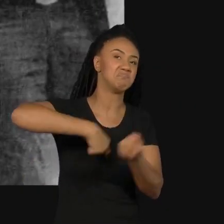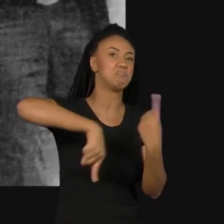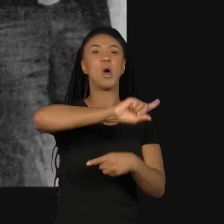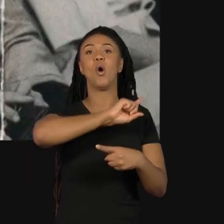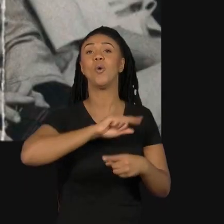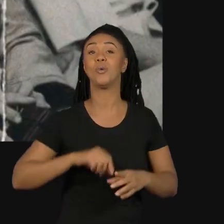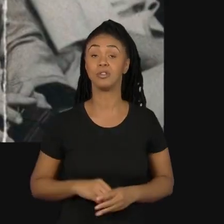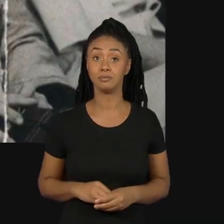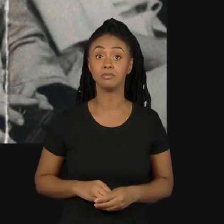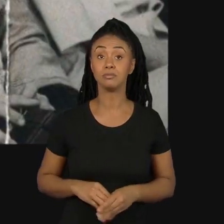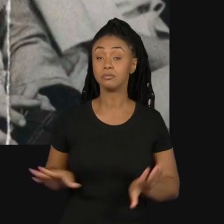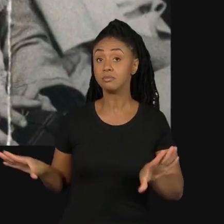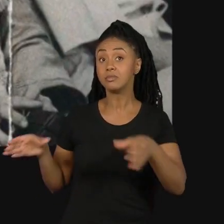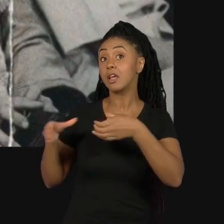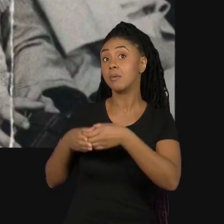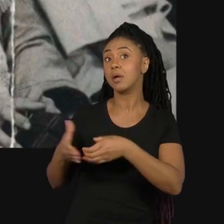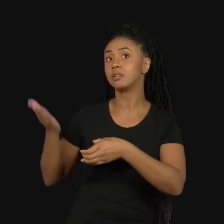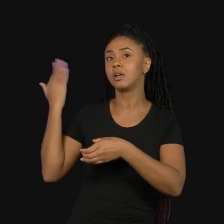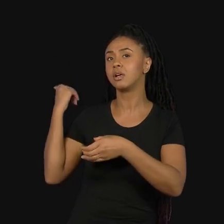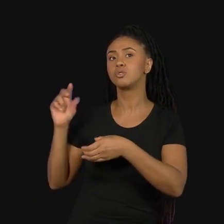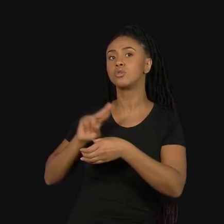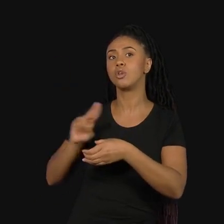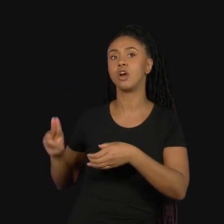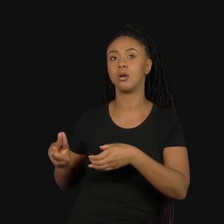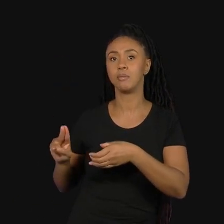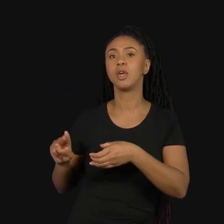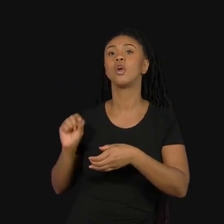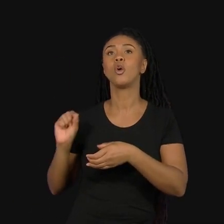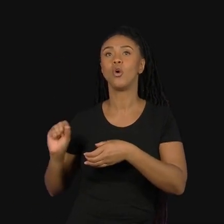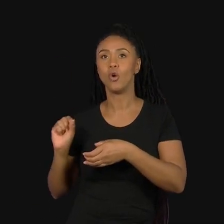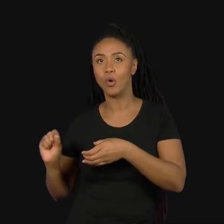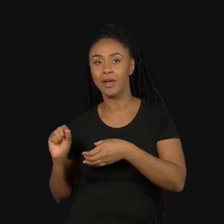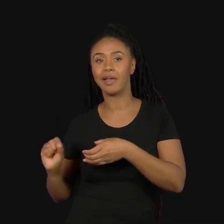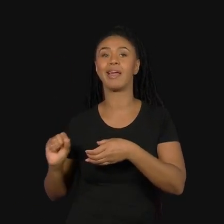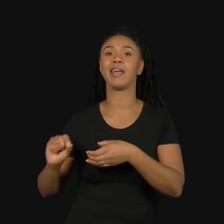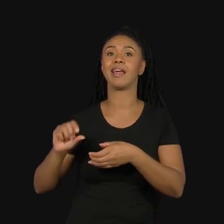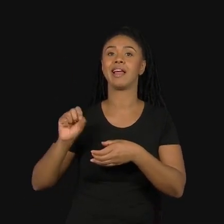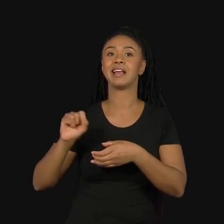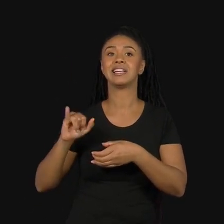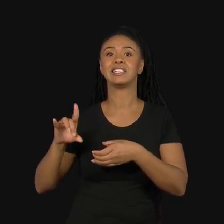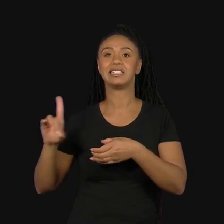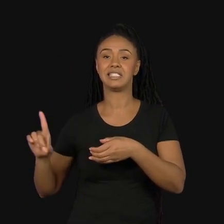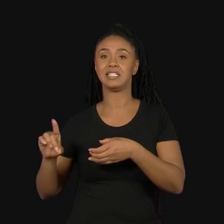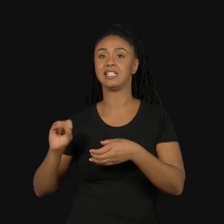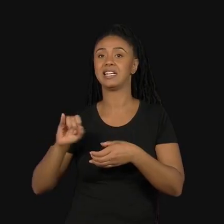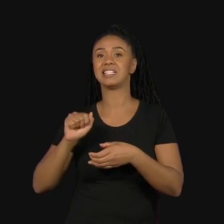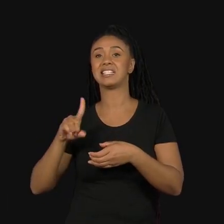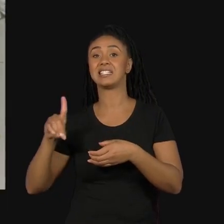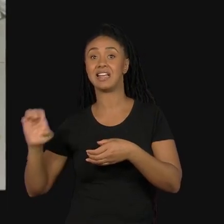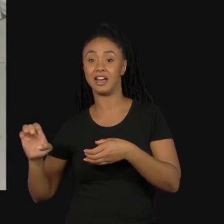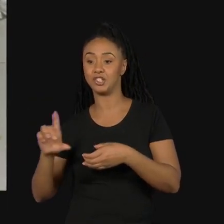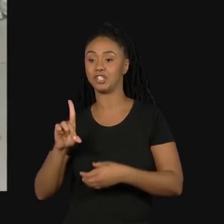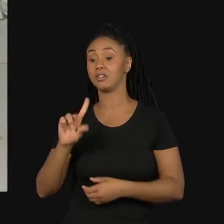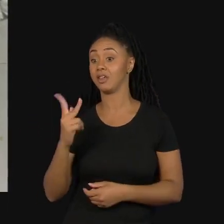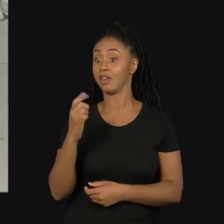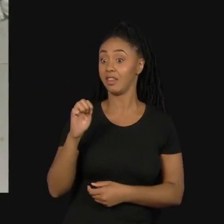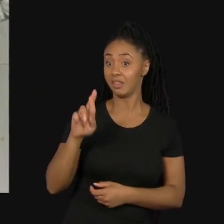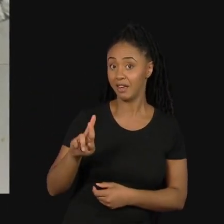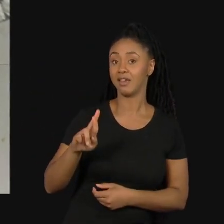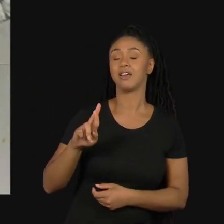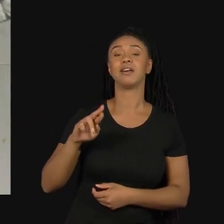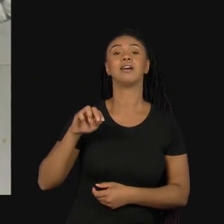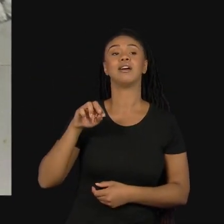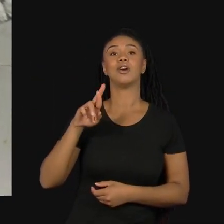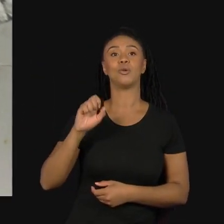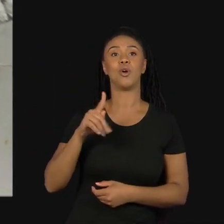A banda, inicialmente chamada como Six-Sided Rockers, era formada por 6 integrantes e mais tarde mudaria